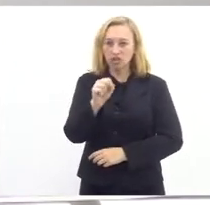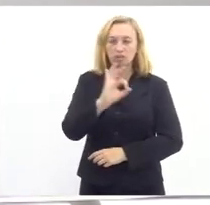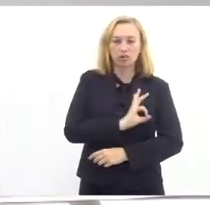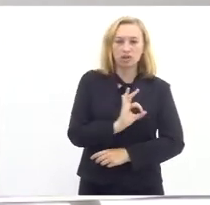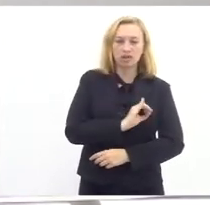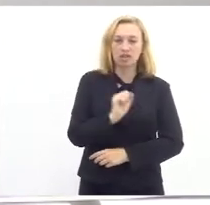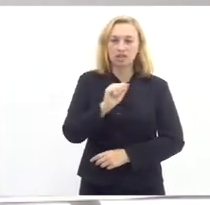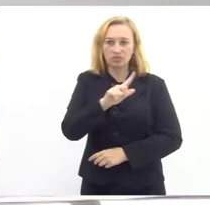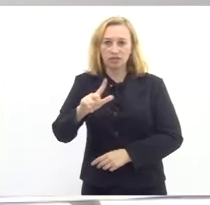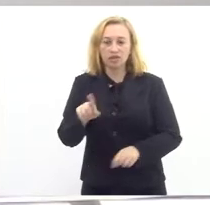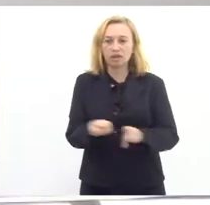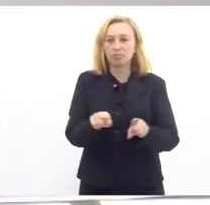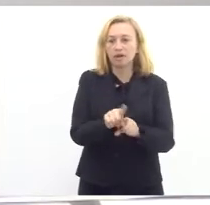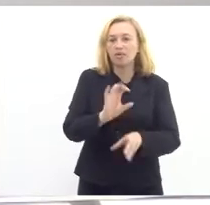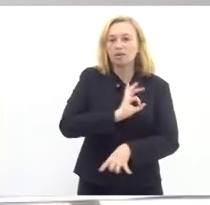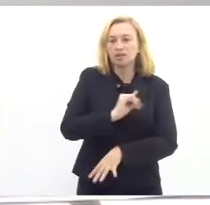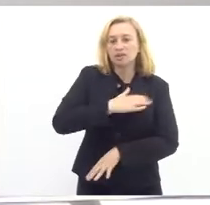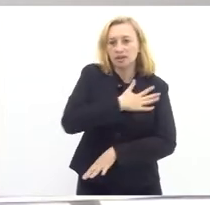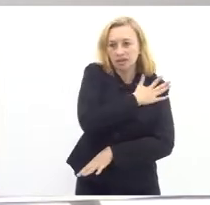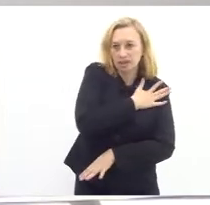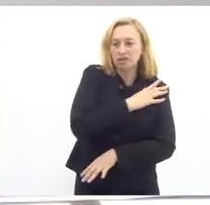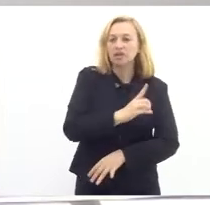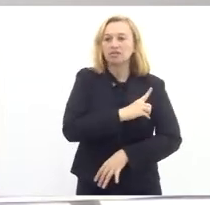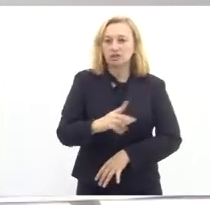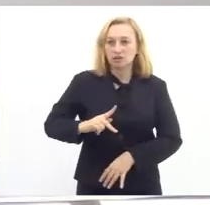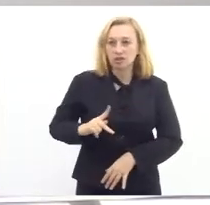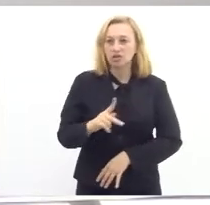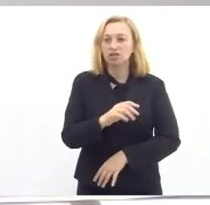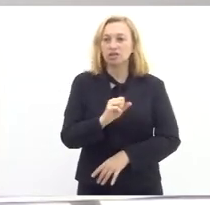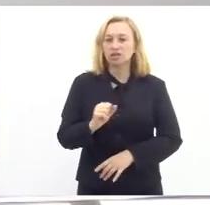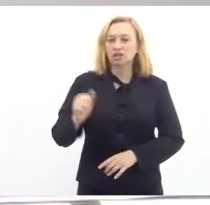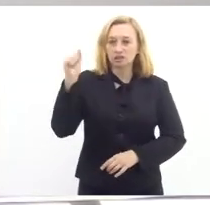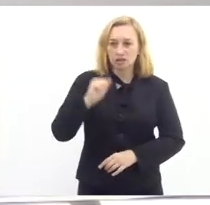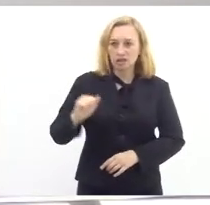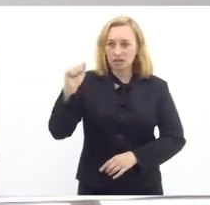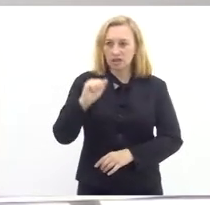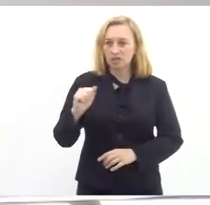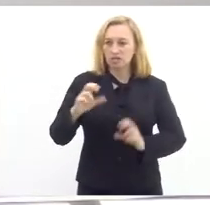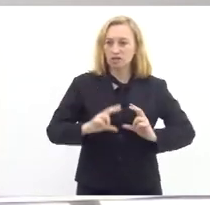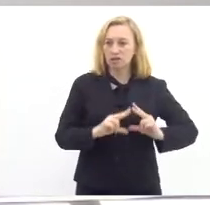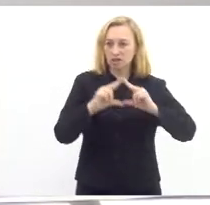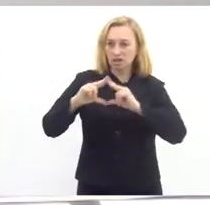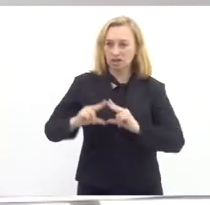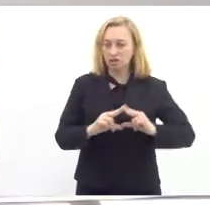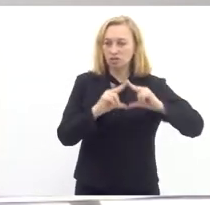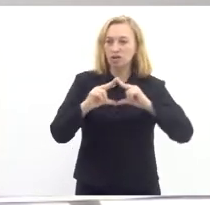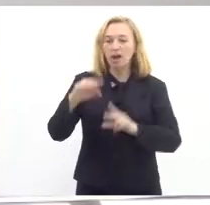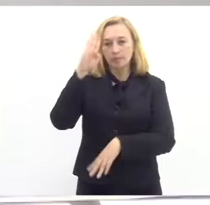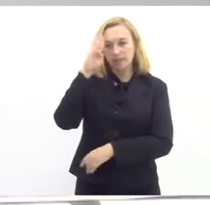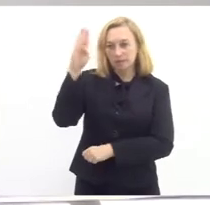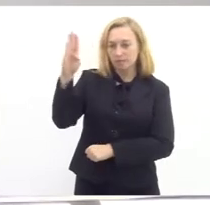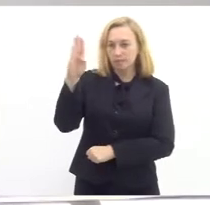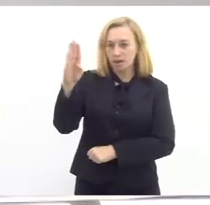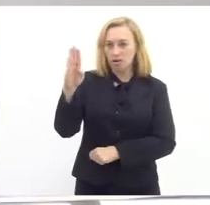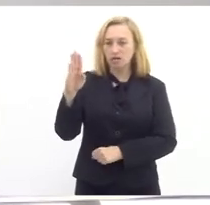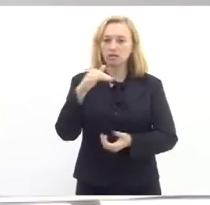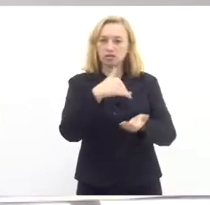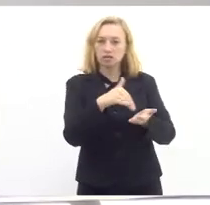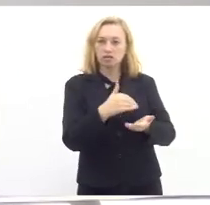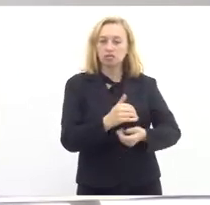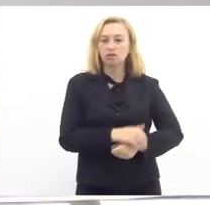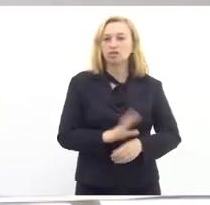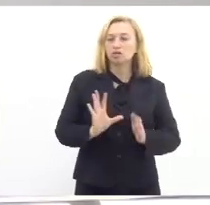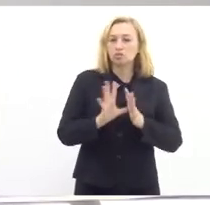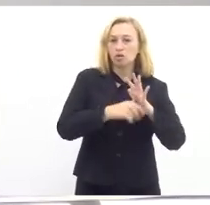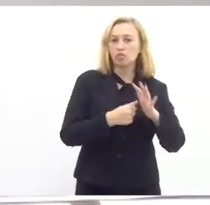Militar, Instituto de Segurança Pública, Defensoria Pública e Associação de Recicladores. A principal discussão girou em torno dos furtos